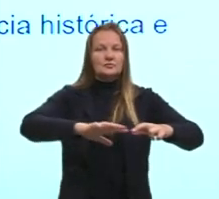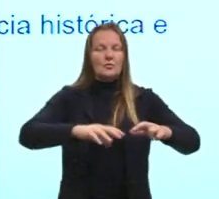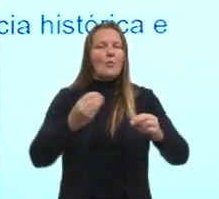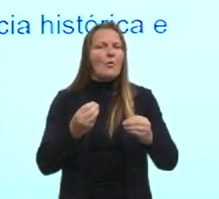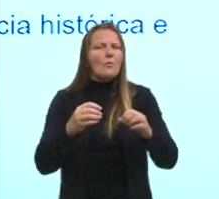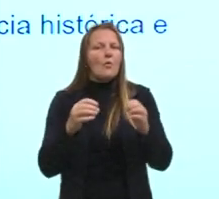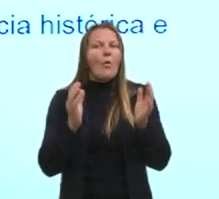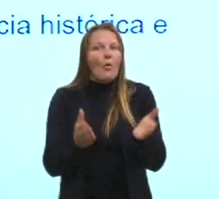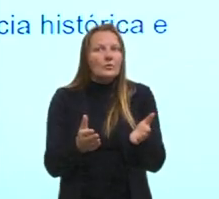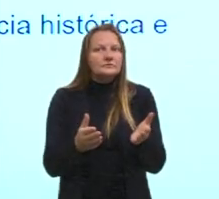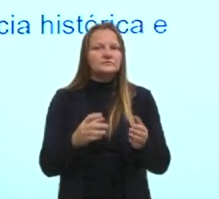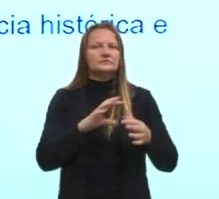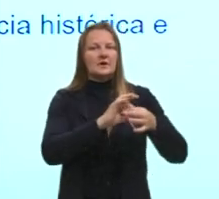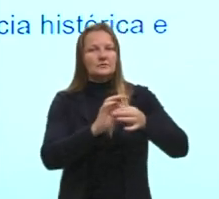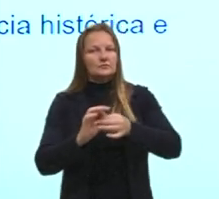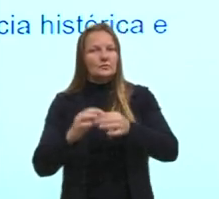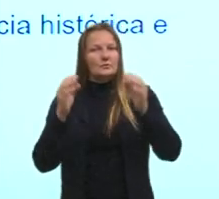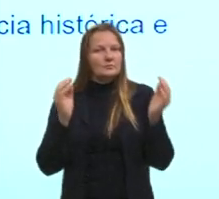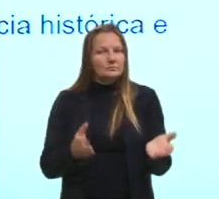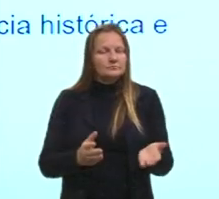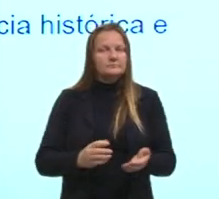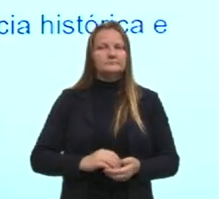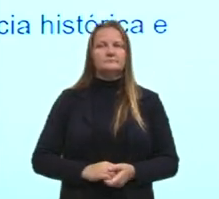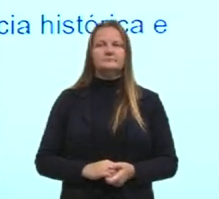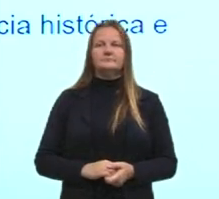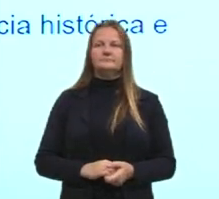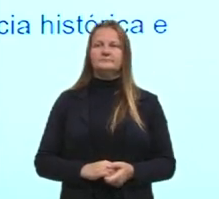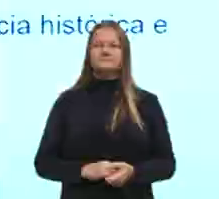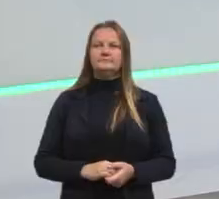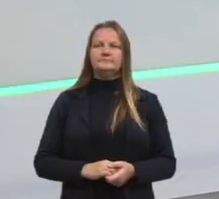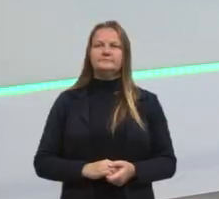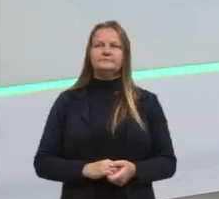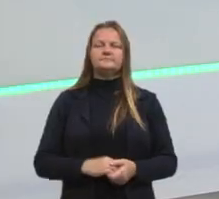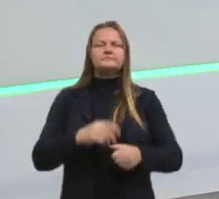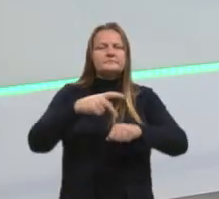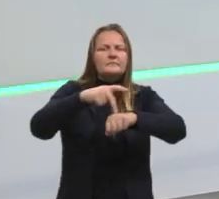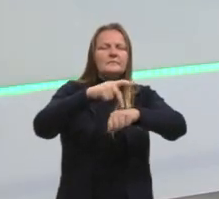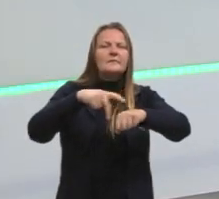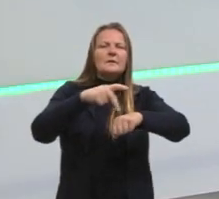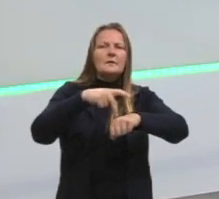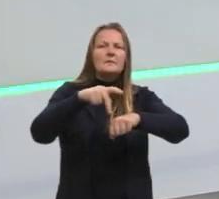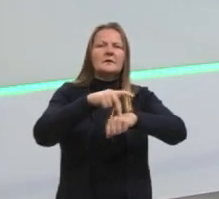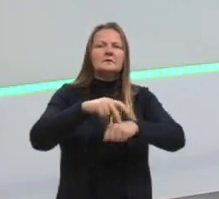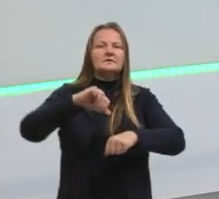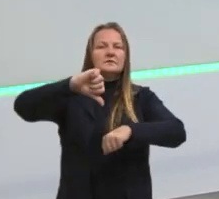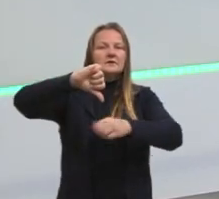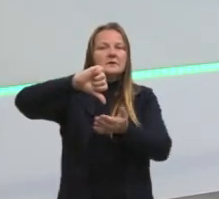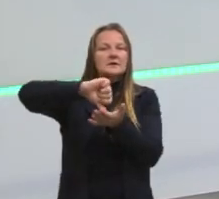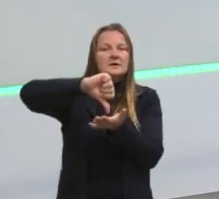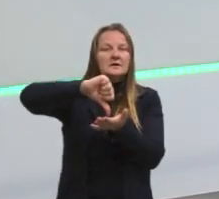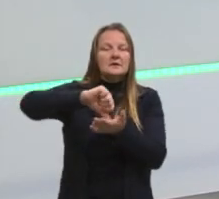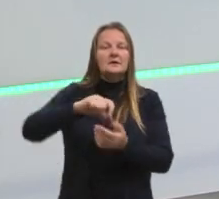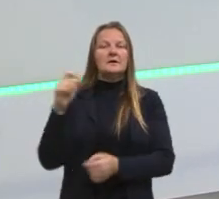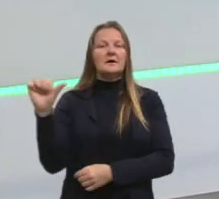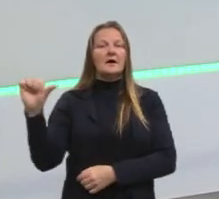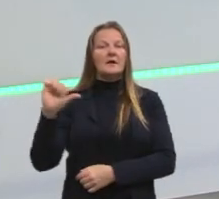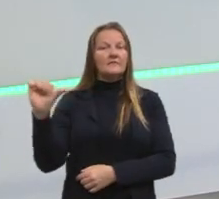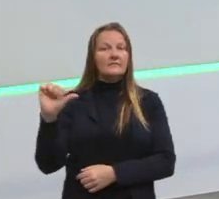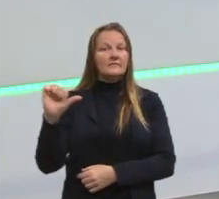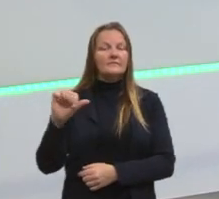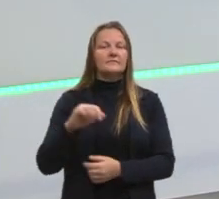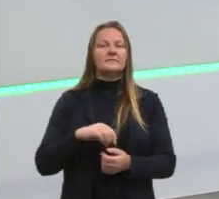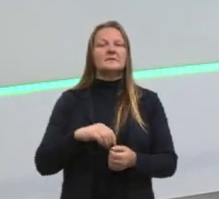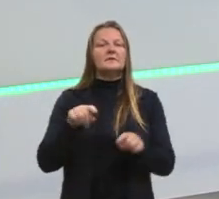está Hoje tá gurizada então nós temos aí configuração de vários países nós temos o Irã nós temos o Afeganistão própria